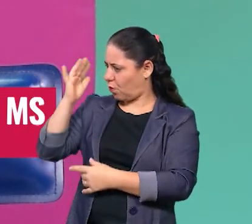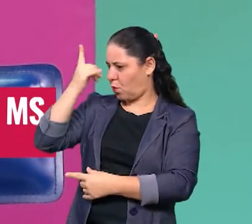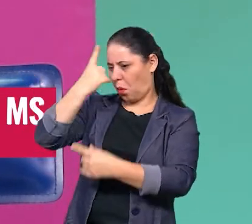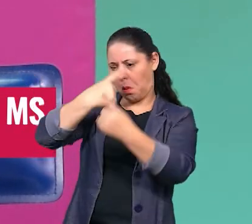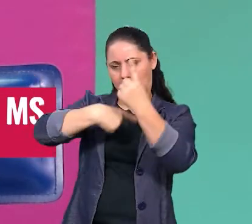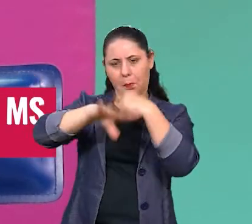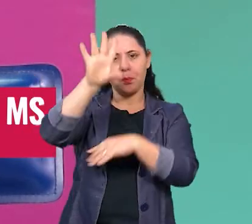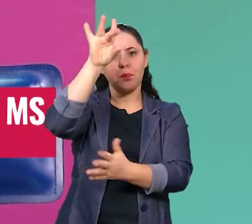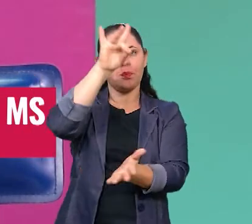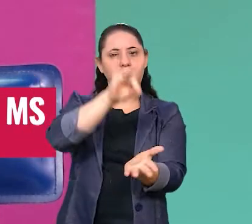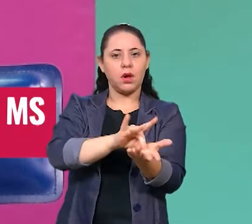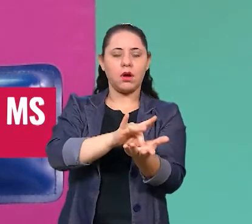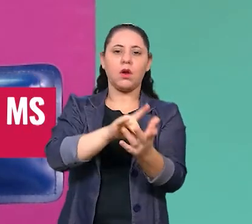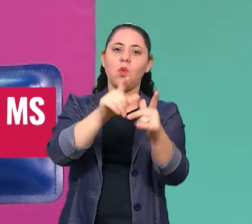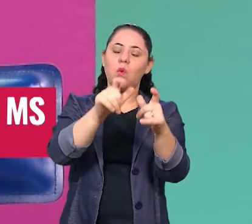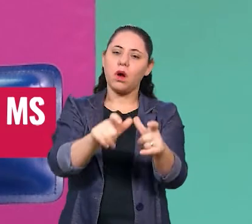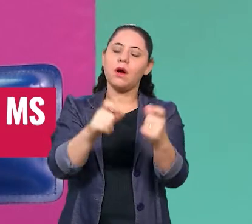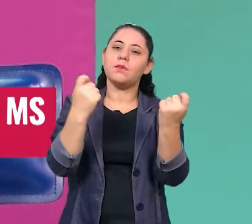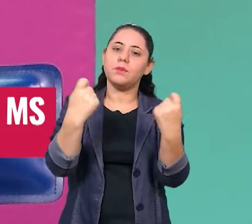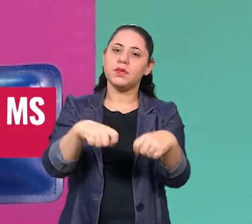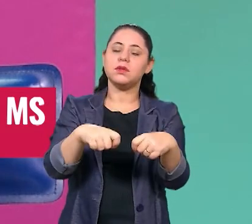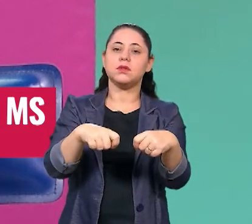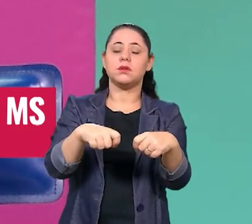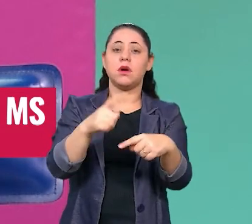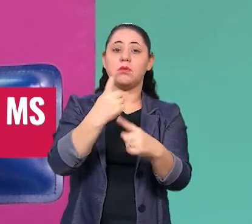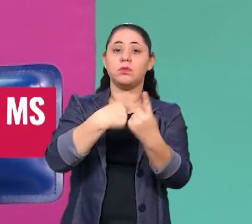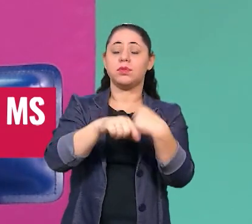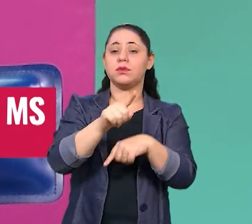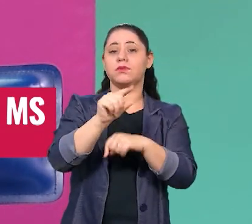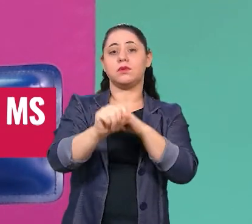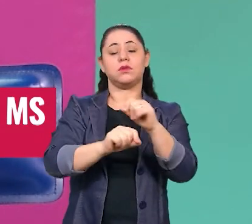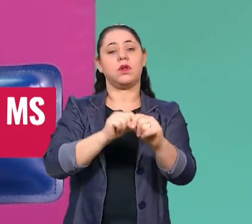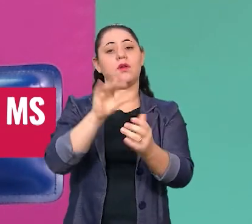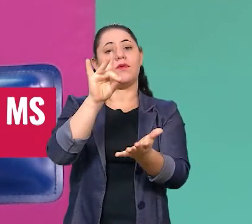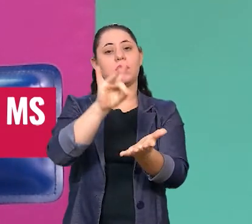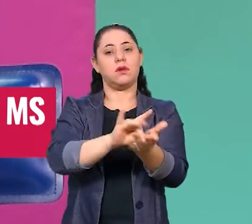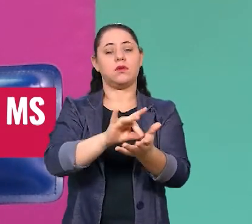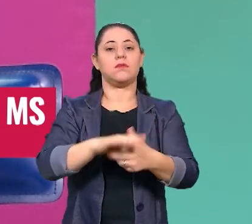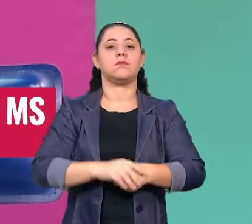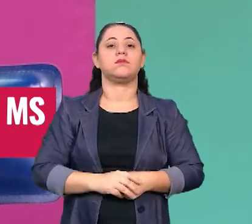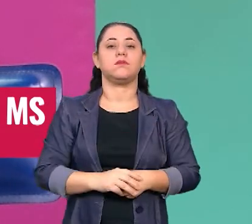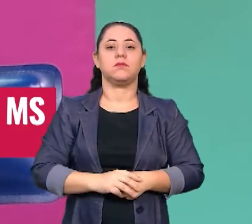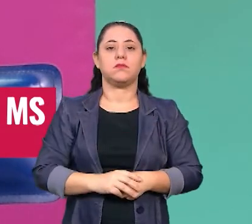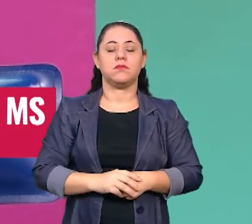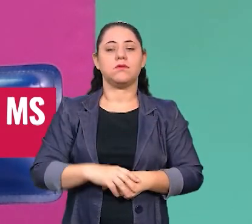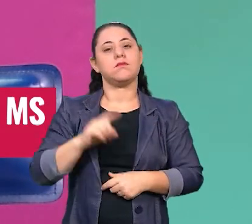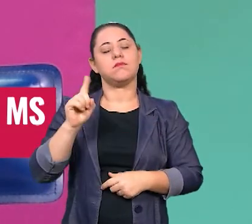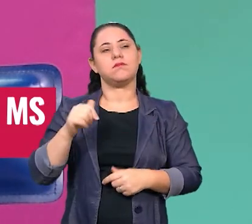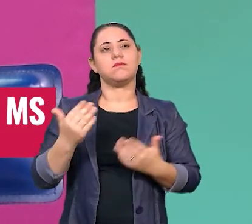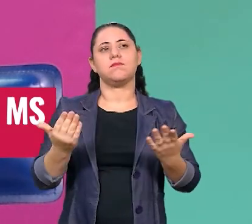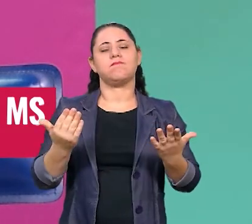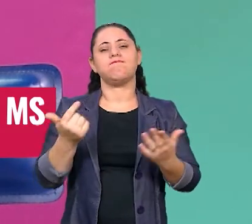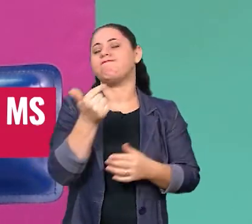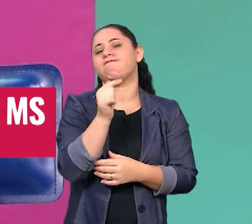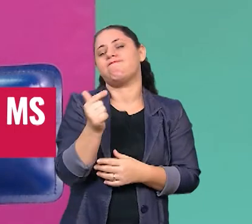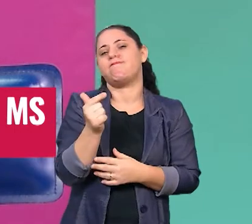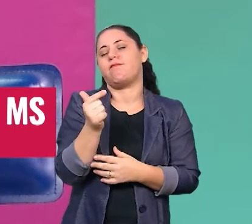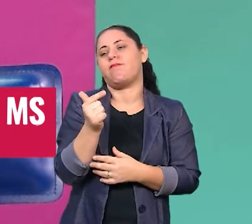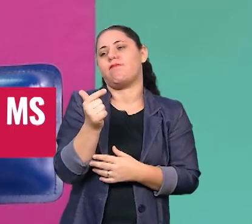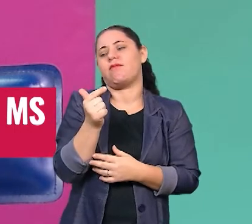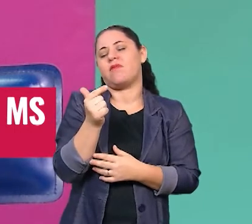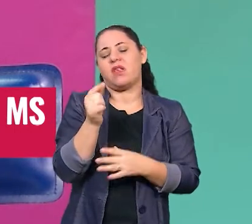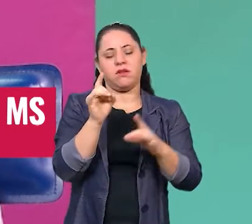passos, esses movimentos para transformar ele em realidade, né? É isso, não tem que desistir. Eu deixo também